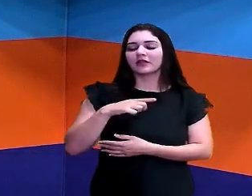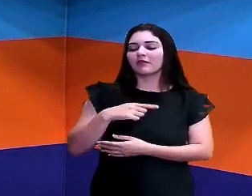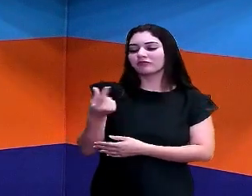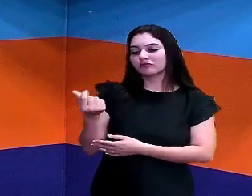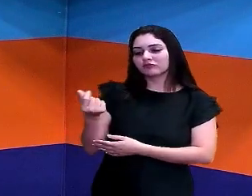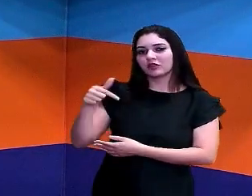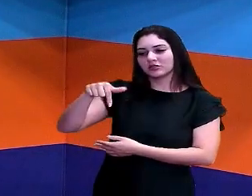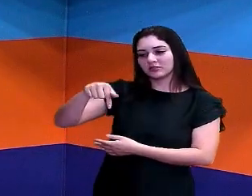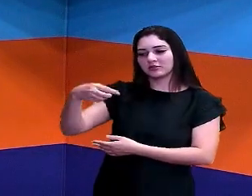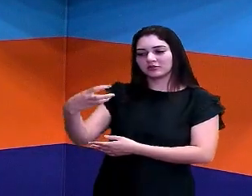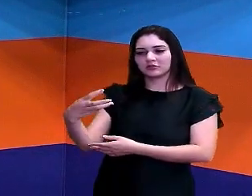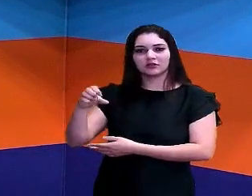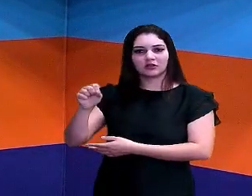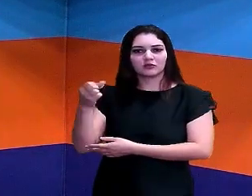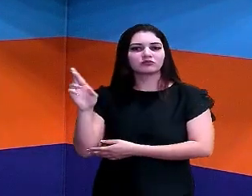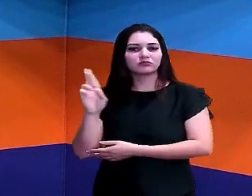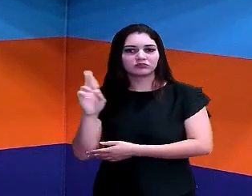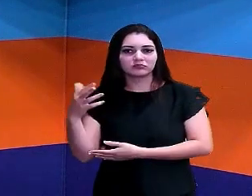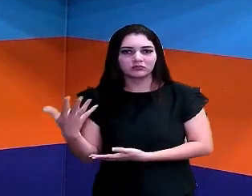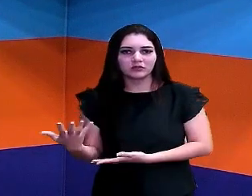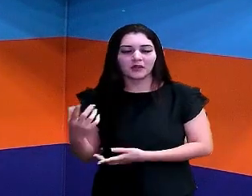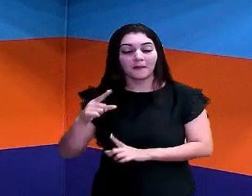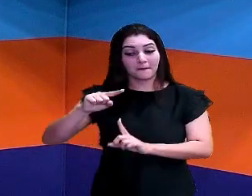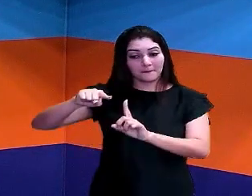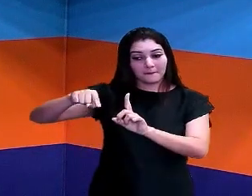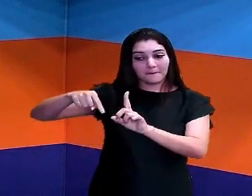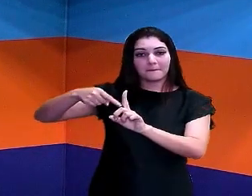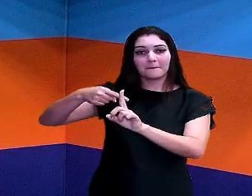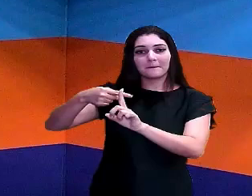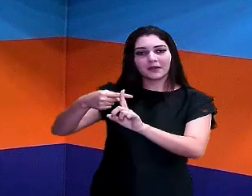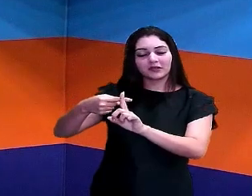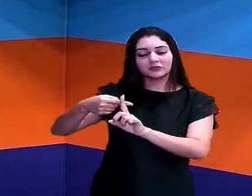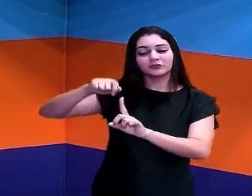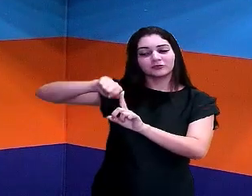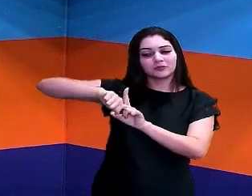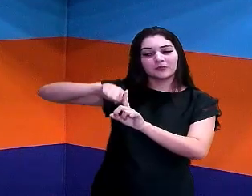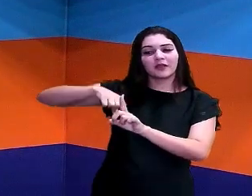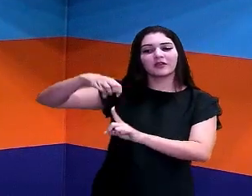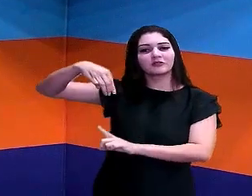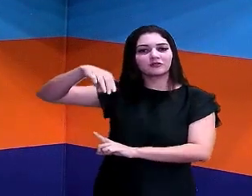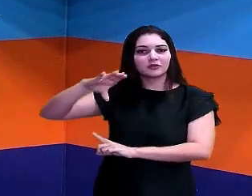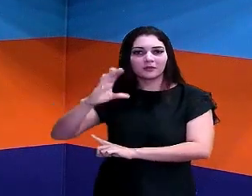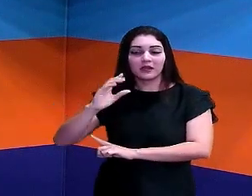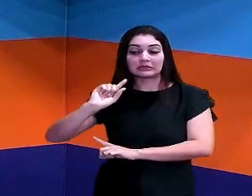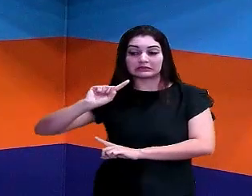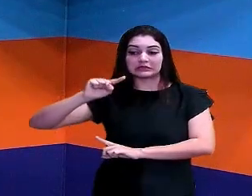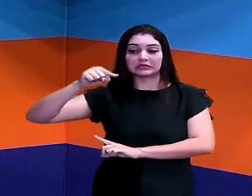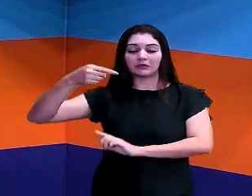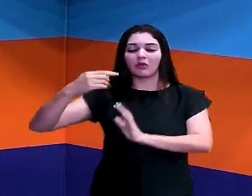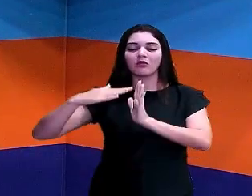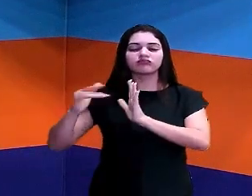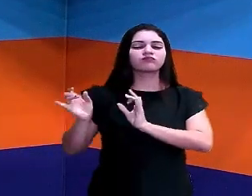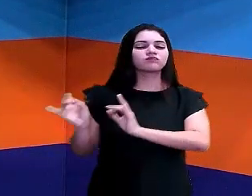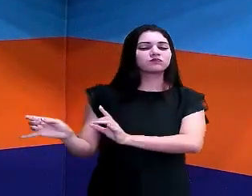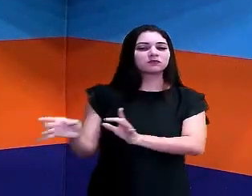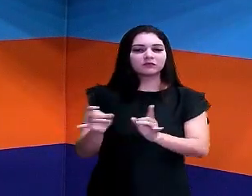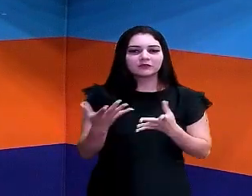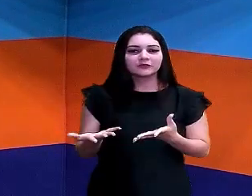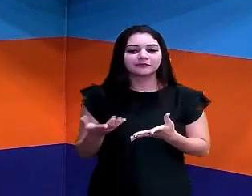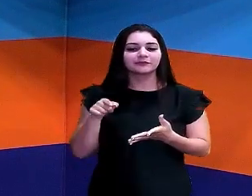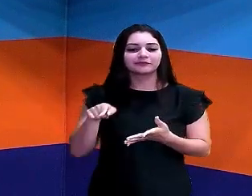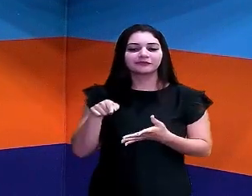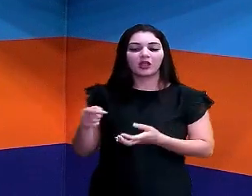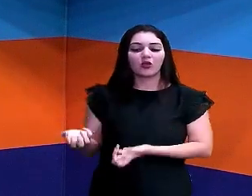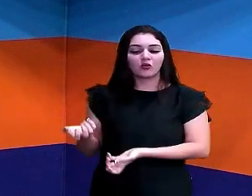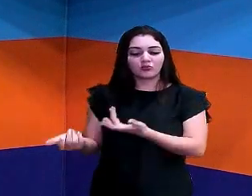R$ 738. Mas no mês de março, após esse sucesso de vendas, o